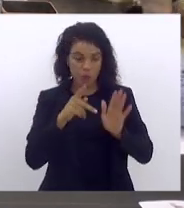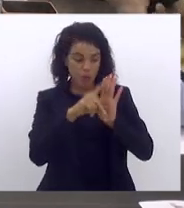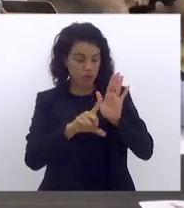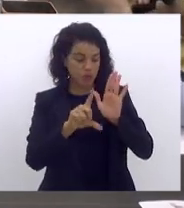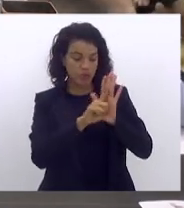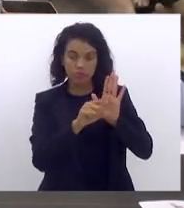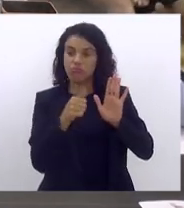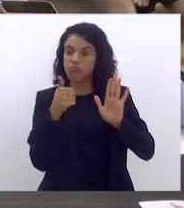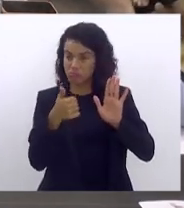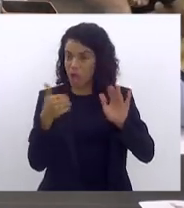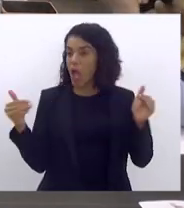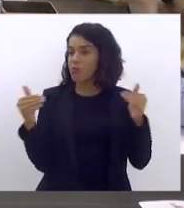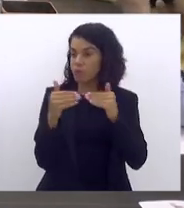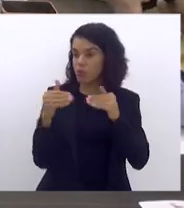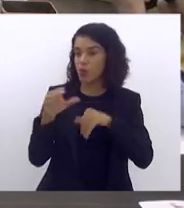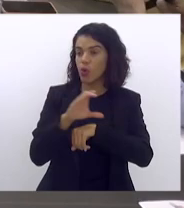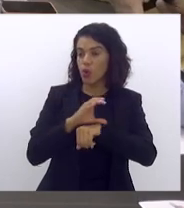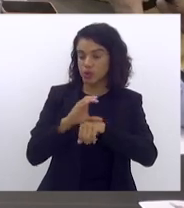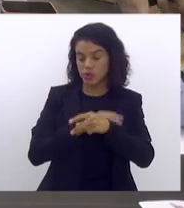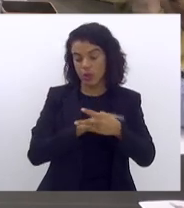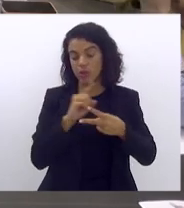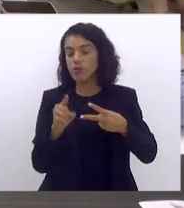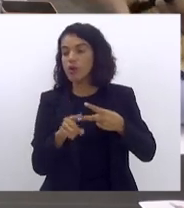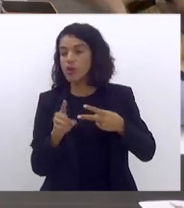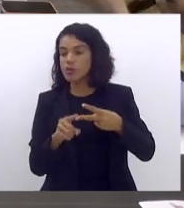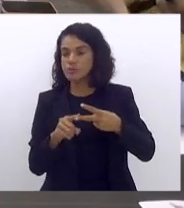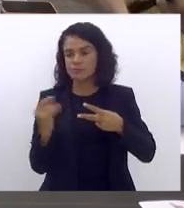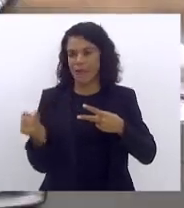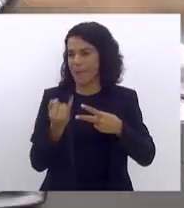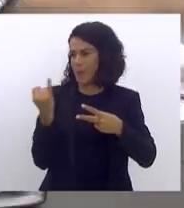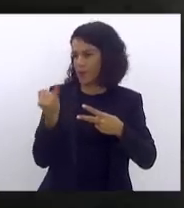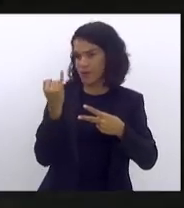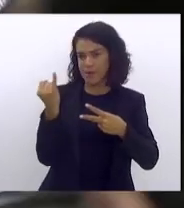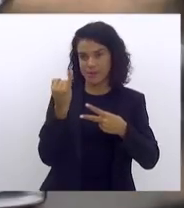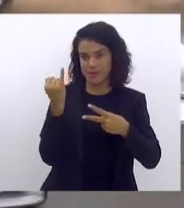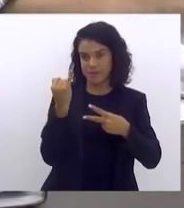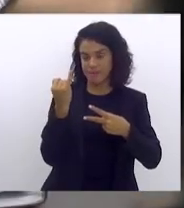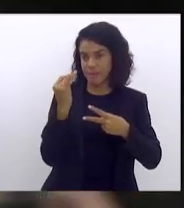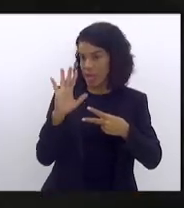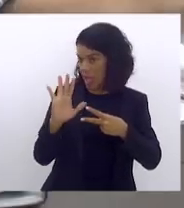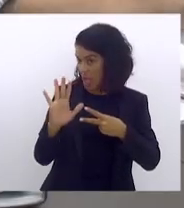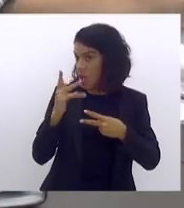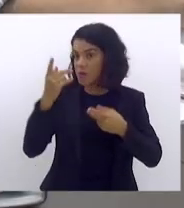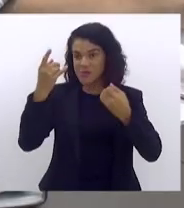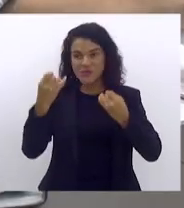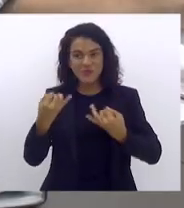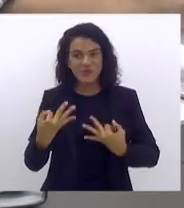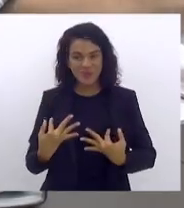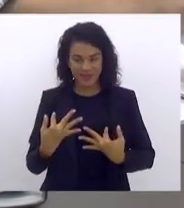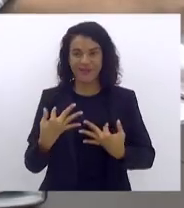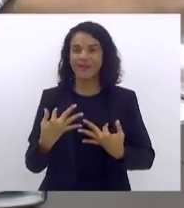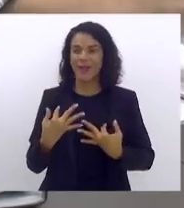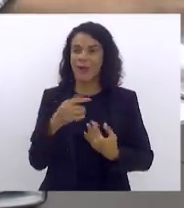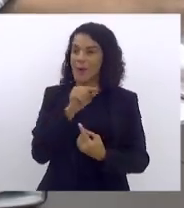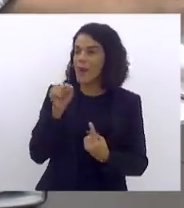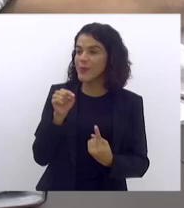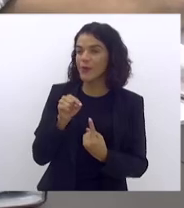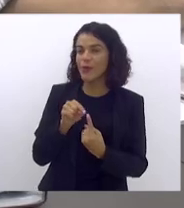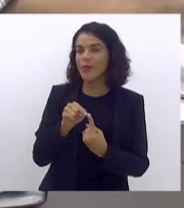é constitucional e, dois, é importantíssimo. Sim. Eu deixei muito claro que o que eu queria era